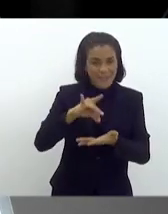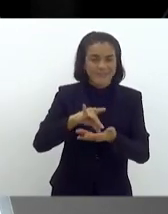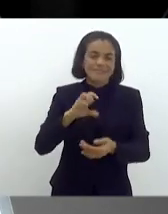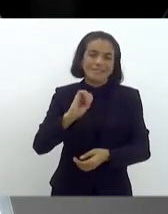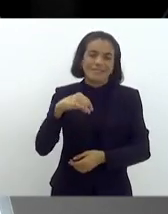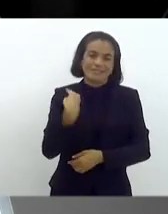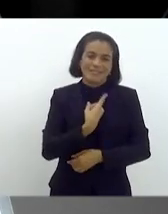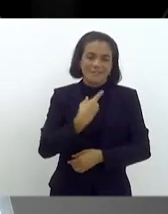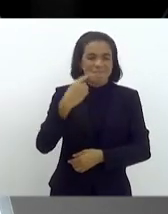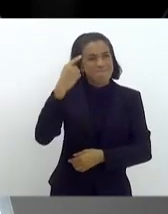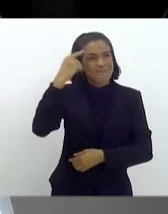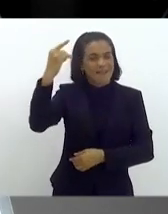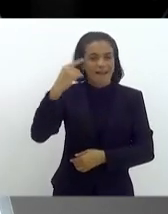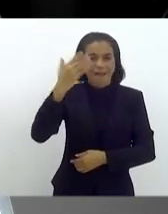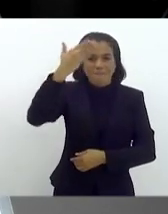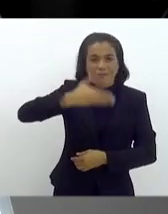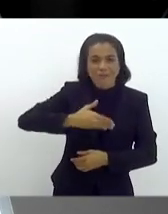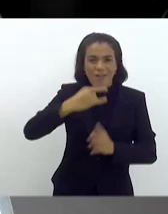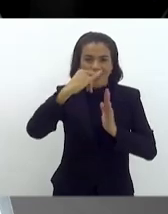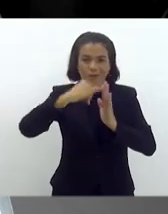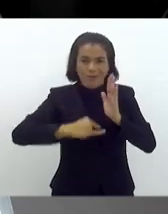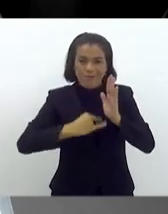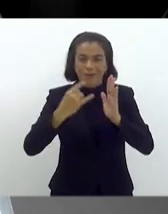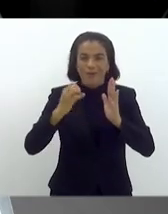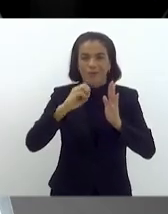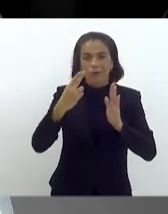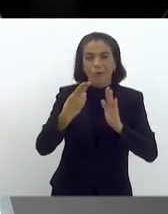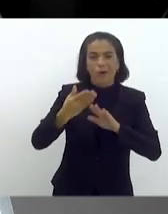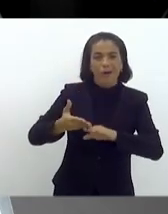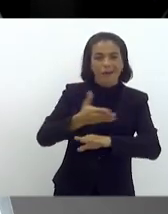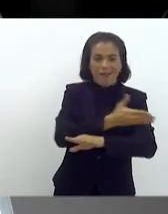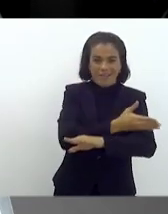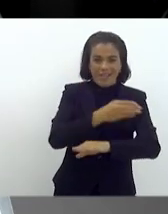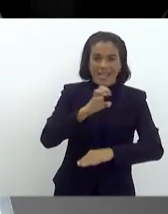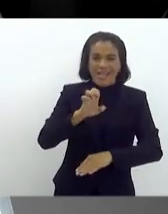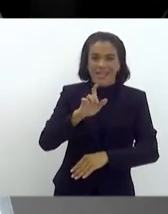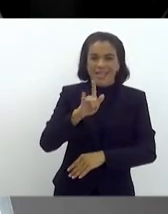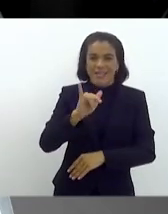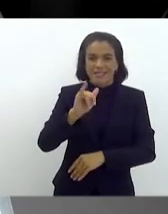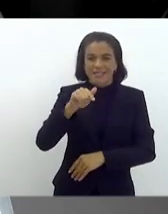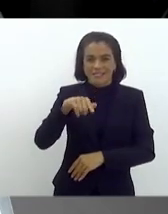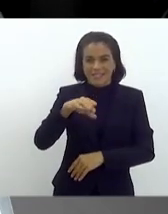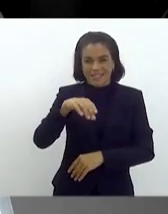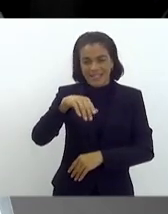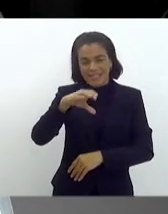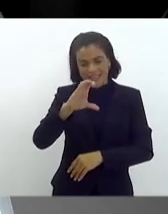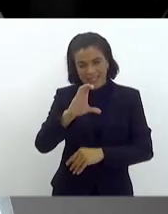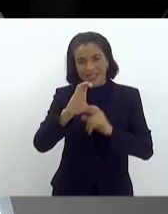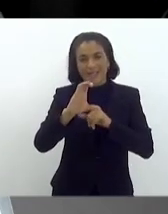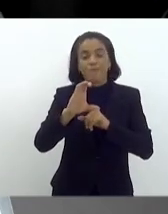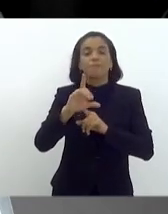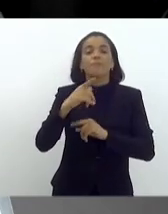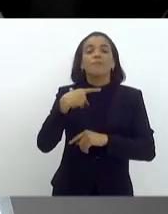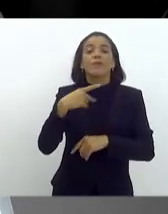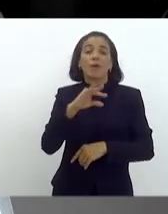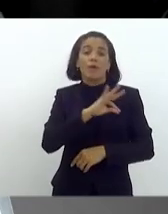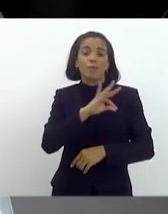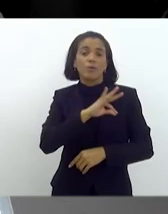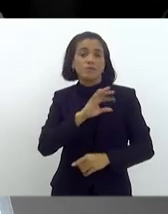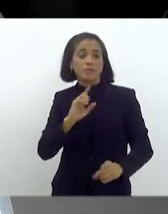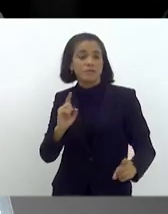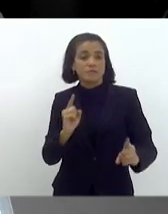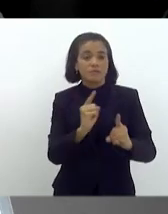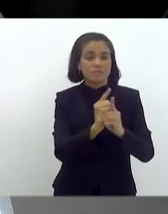for pensar em apresentar documento ou até mesmo como se tinha no padrão de Dick que o policial às vezes iria até algum ponto de confiança